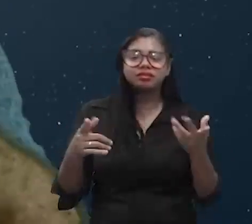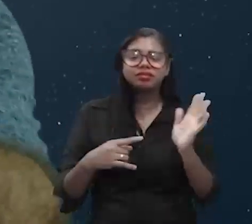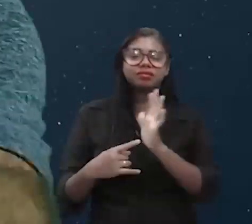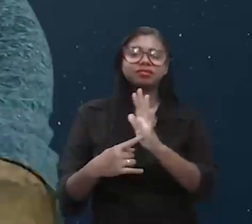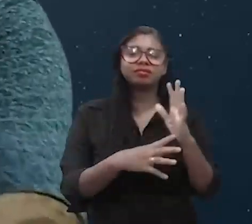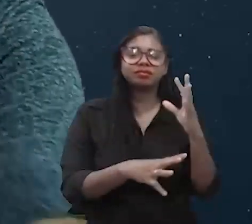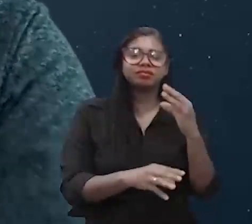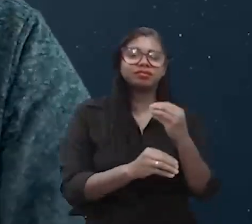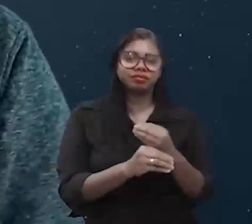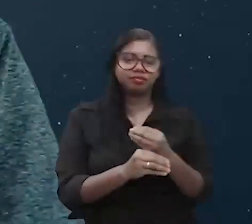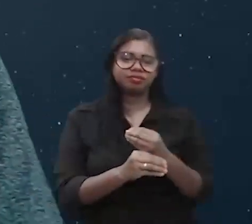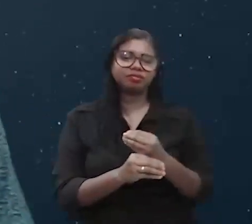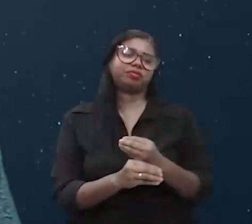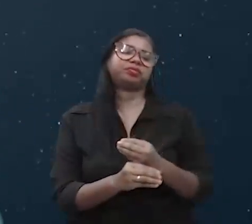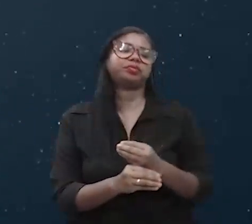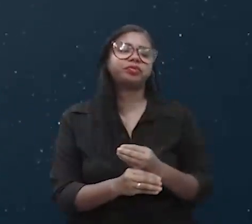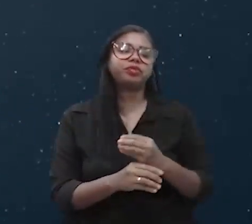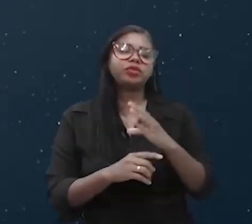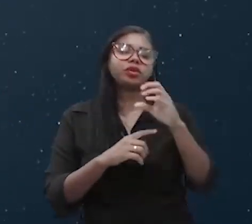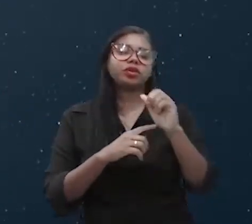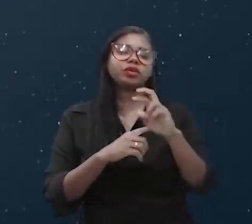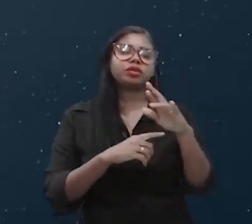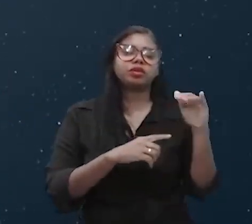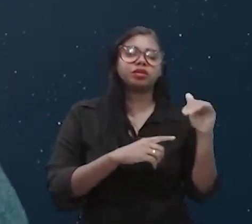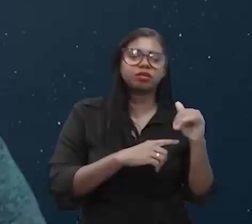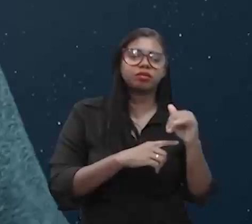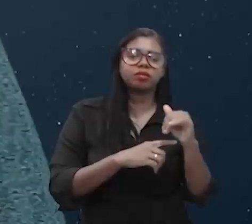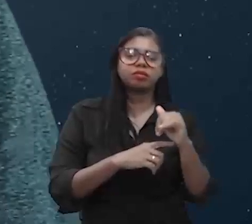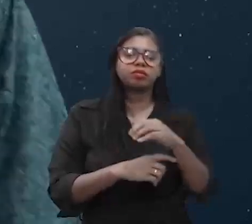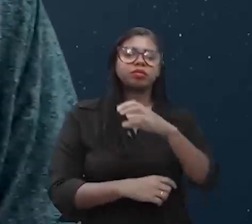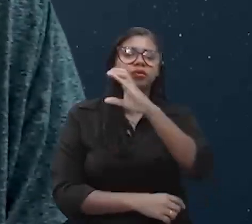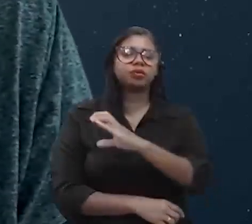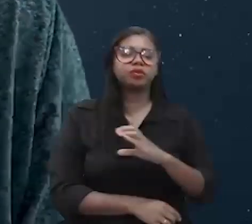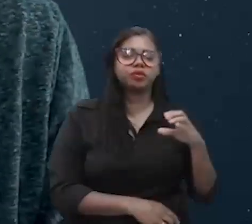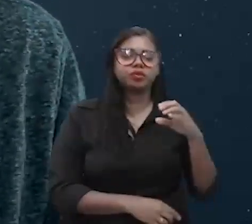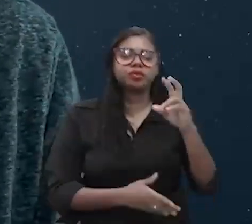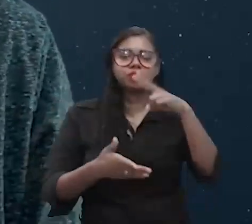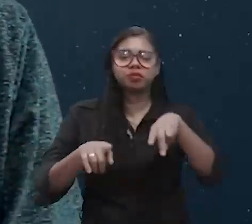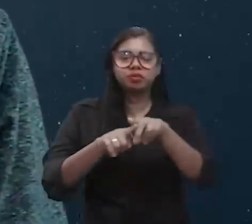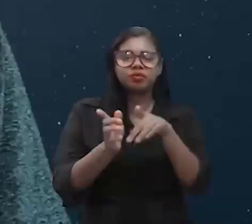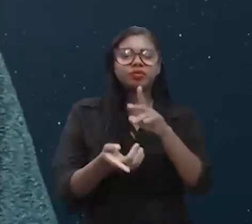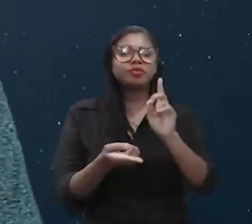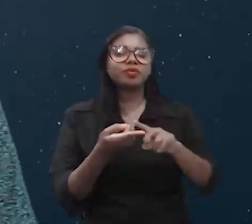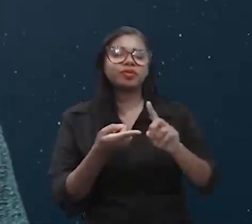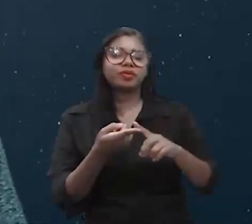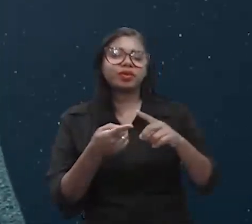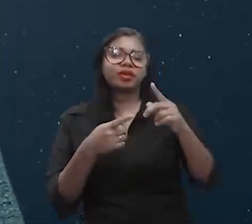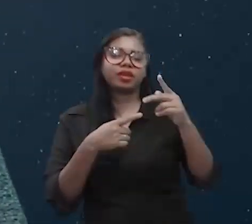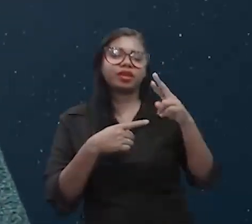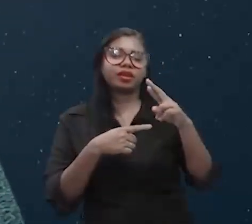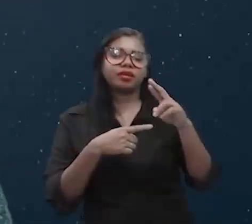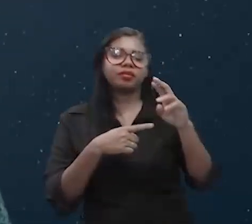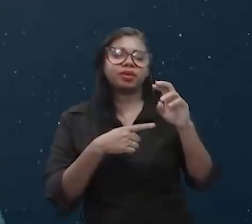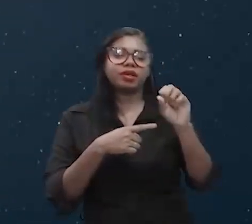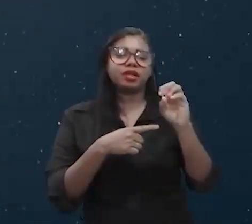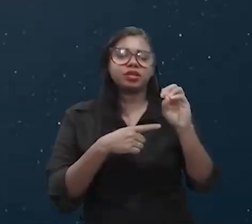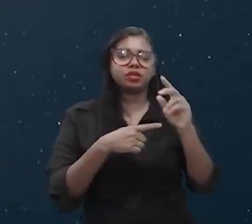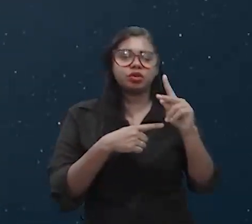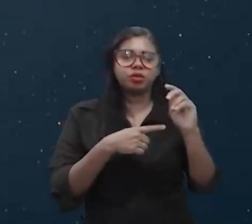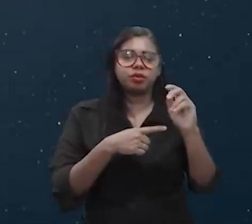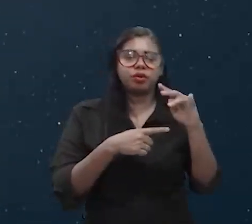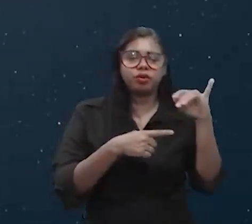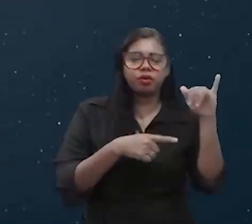lia o Caramuru, do Frei Durão, você lia Prosopopeia, de Bento Teixeira Pinto, você leria, por